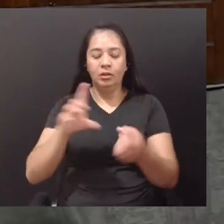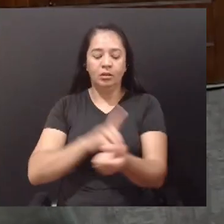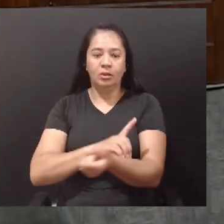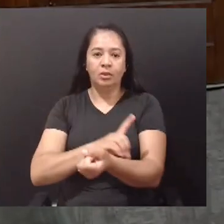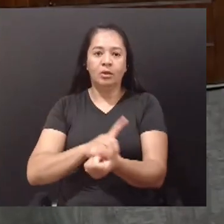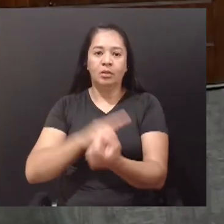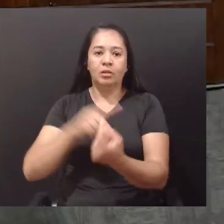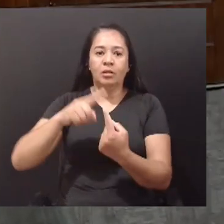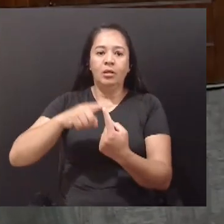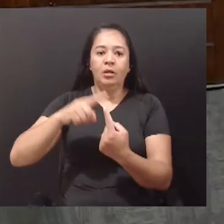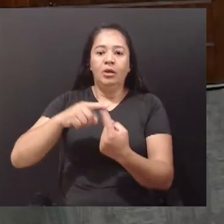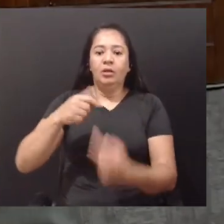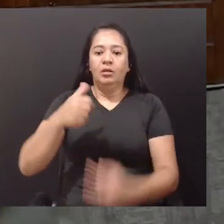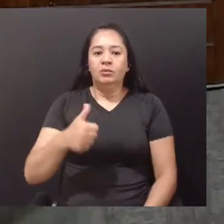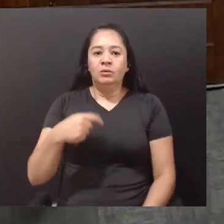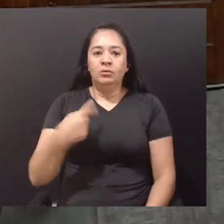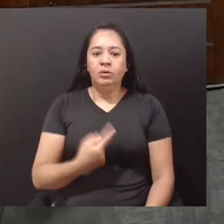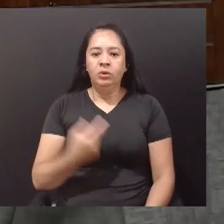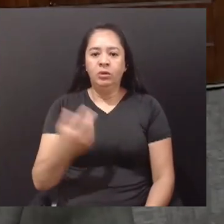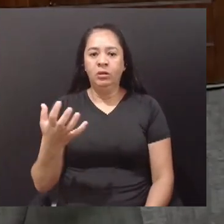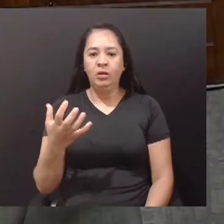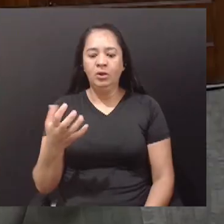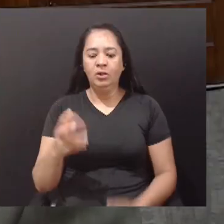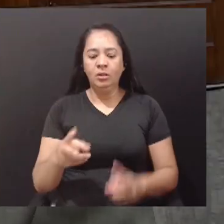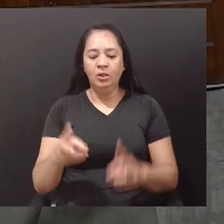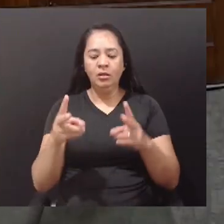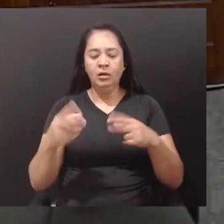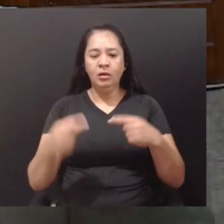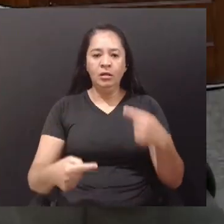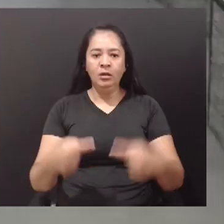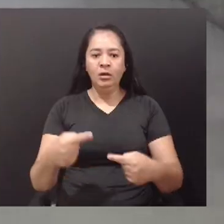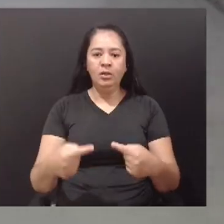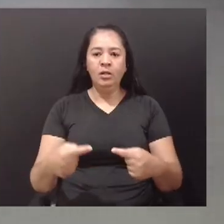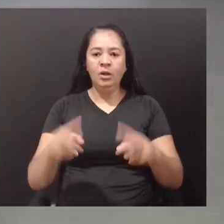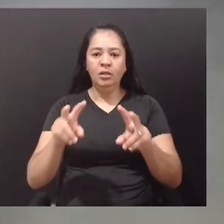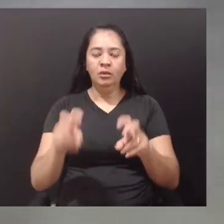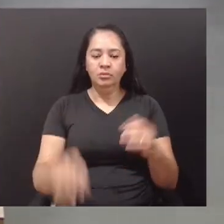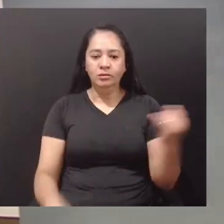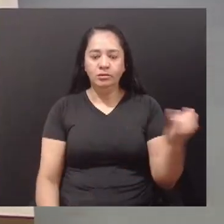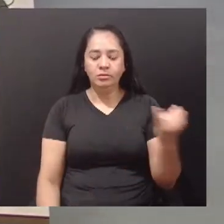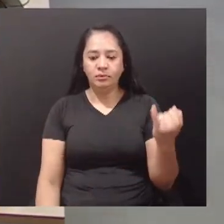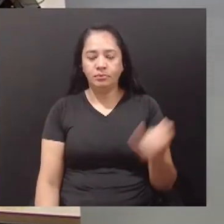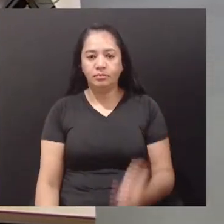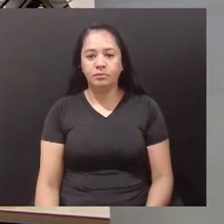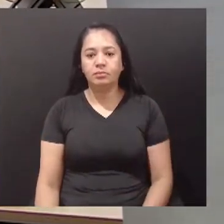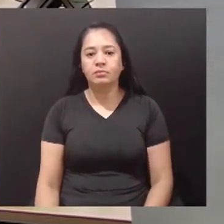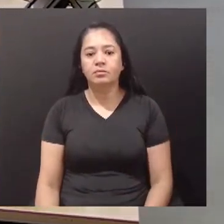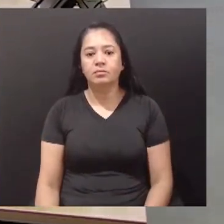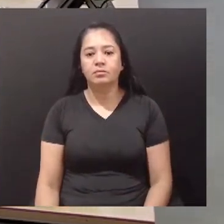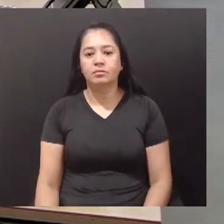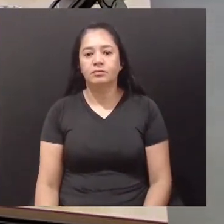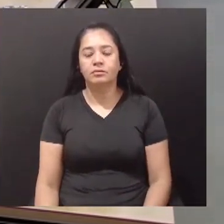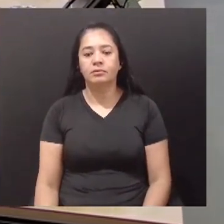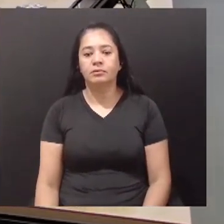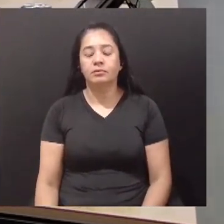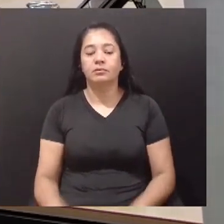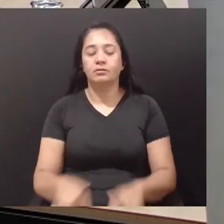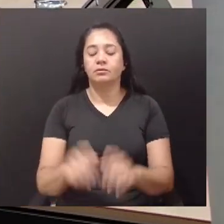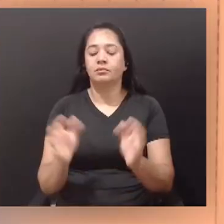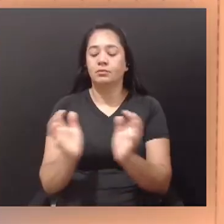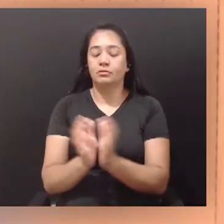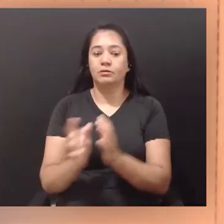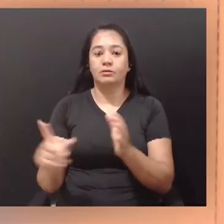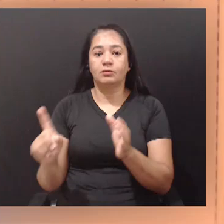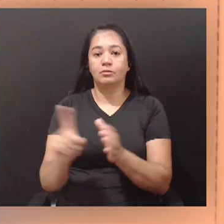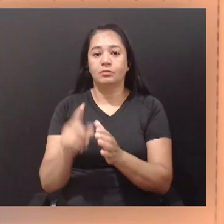Então, nós queremos continuar debatendo esse tema importante. Além de Otto, fazem parte da frente parlamentar os